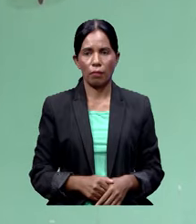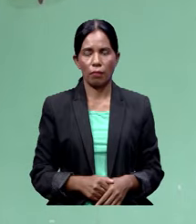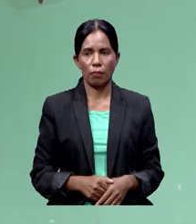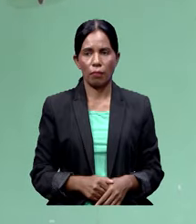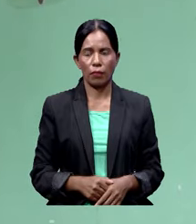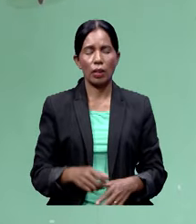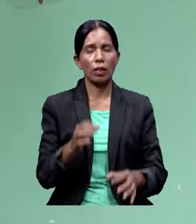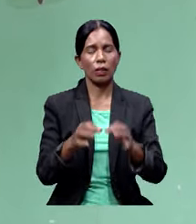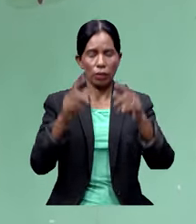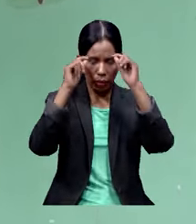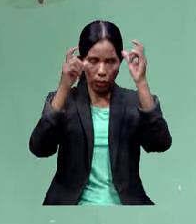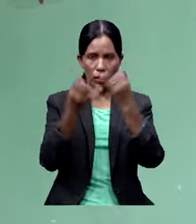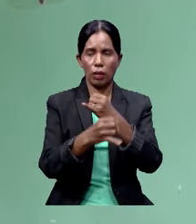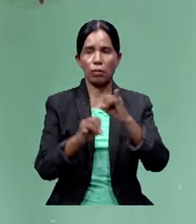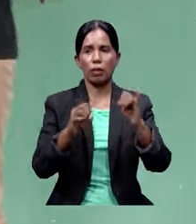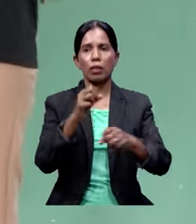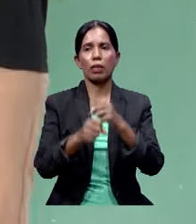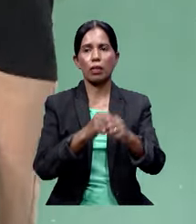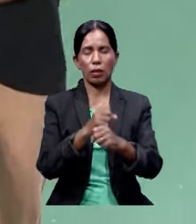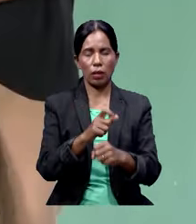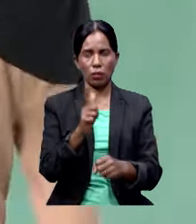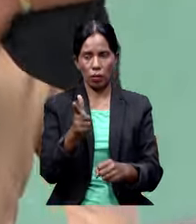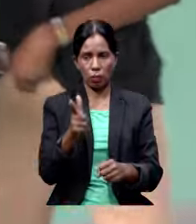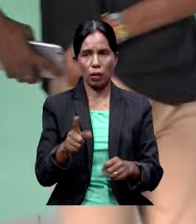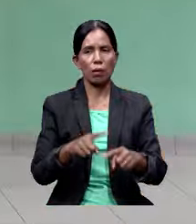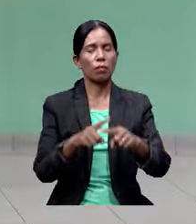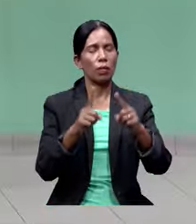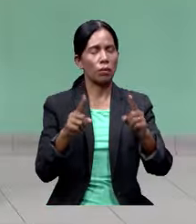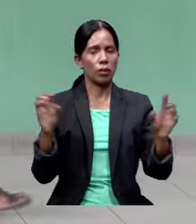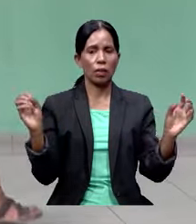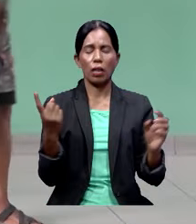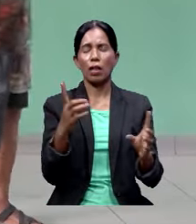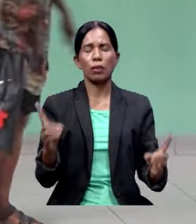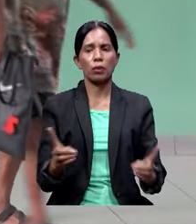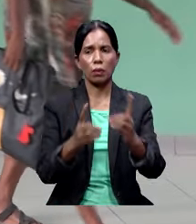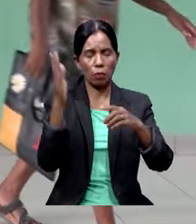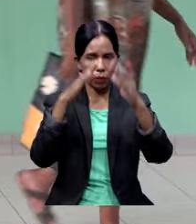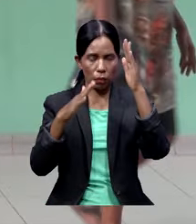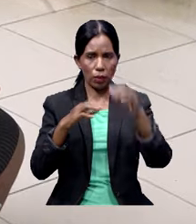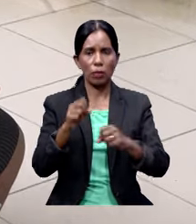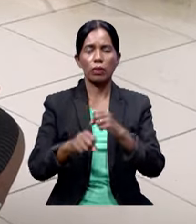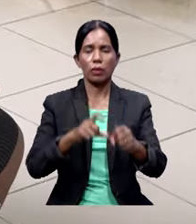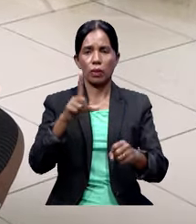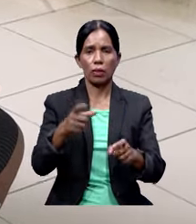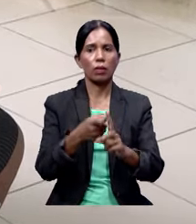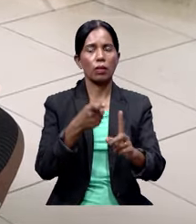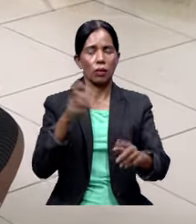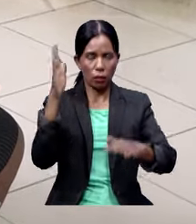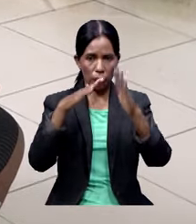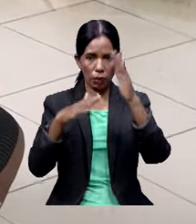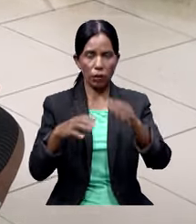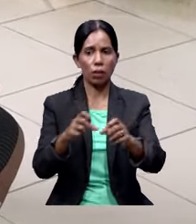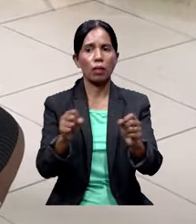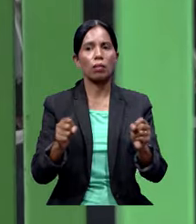Mas que Timor-Leste o kunan tinan ruanulu resinona, mai be se enfrenta na fatim problema social, liu-liu problema ia